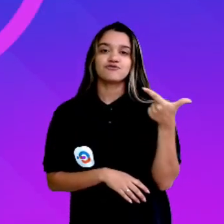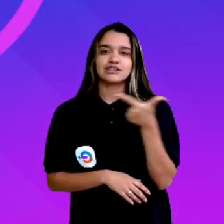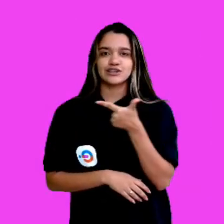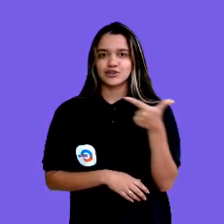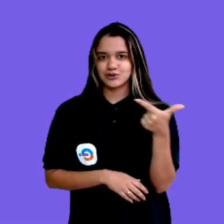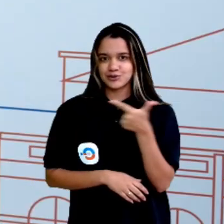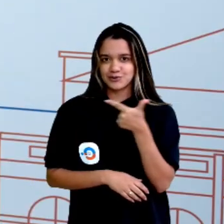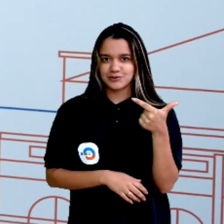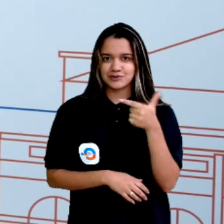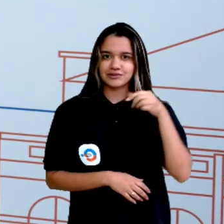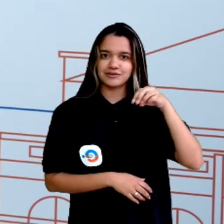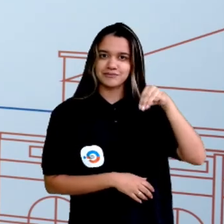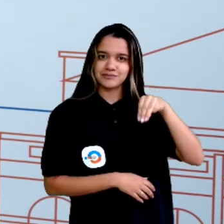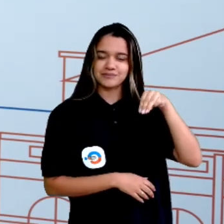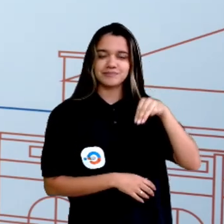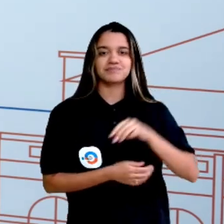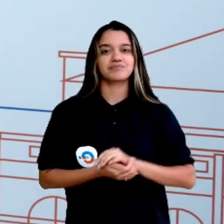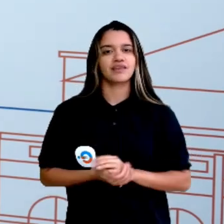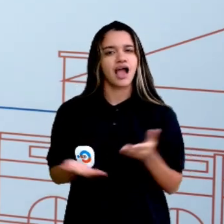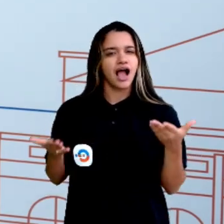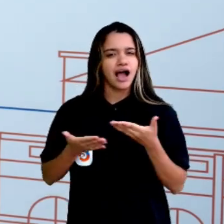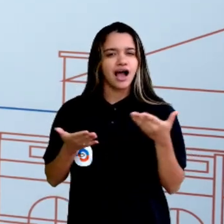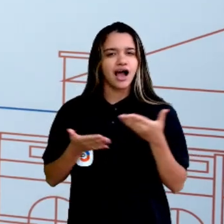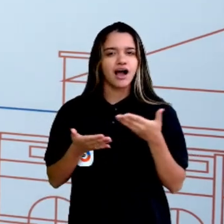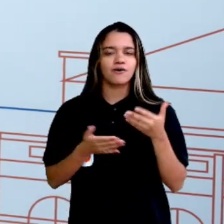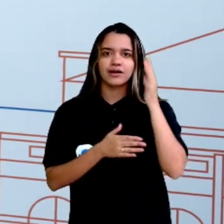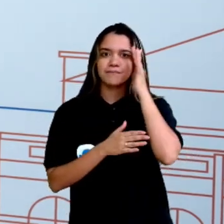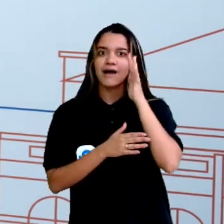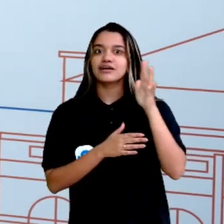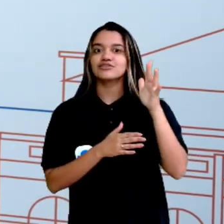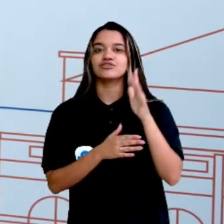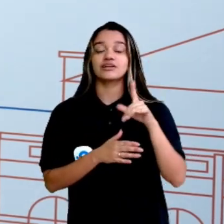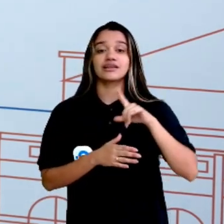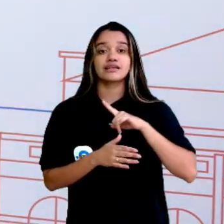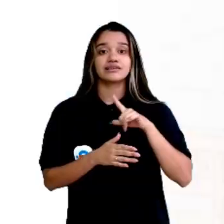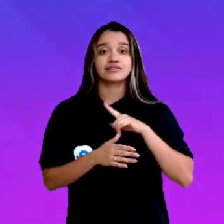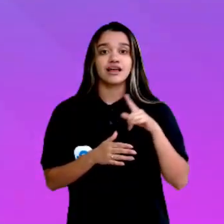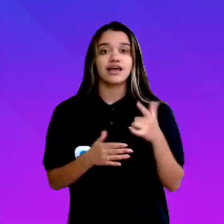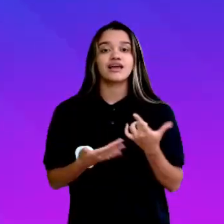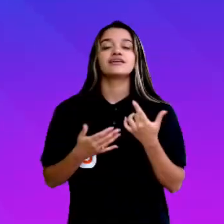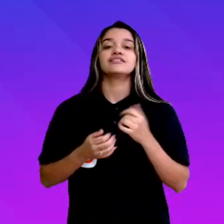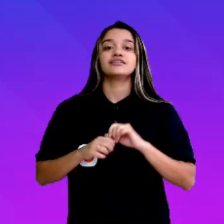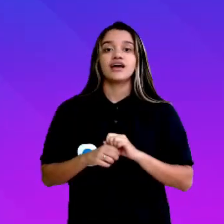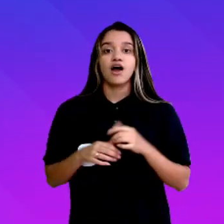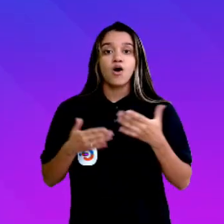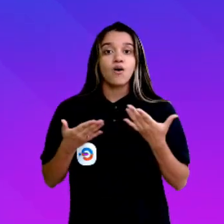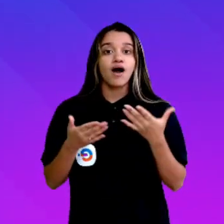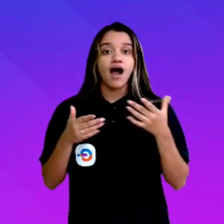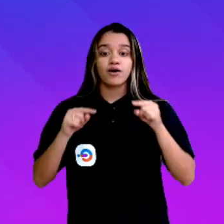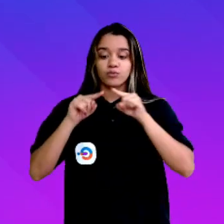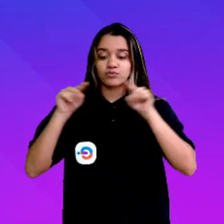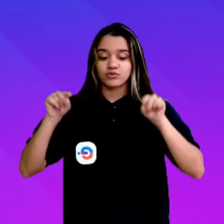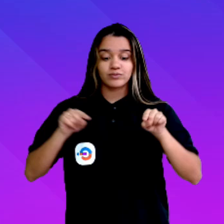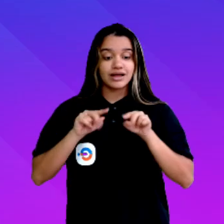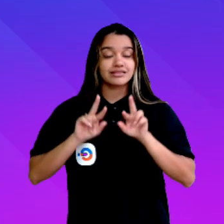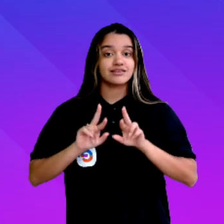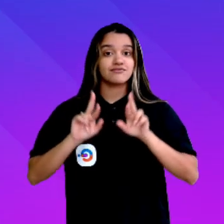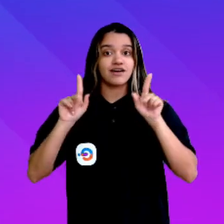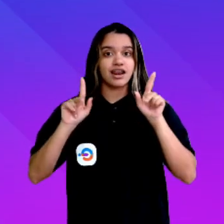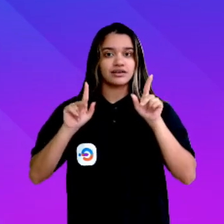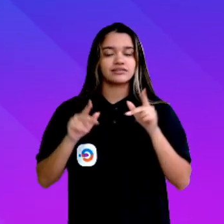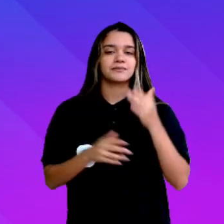metros. Agora imagine que a casa tem um formato diferente, como nesta imagem aqui. Para sabermos a medida do